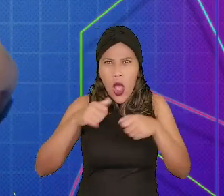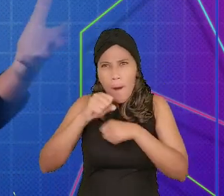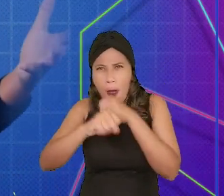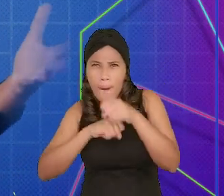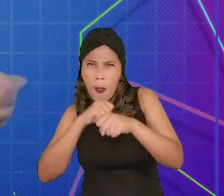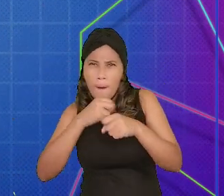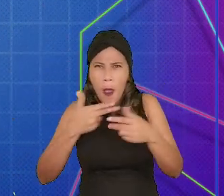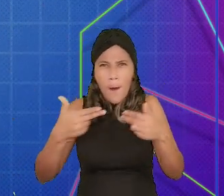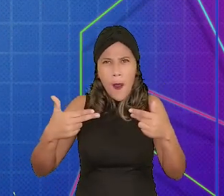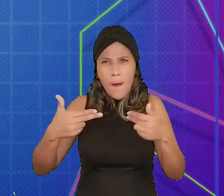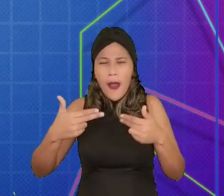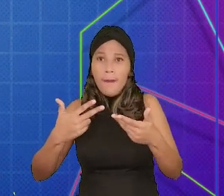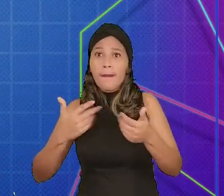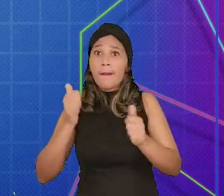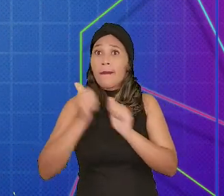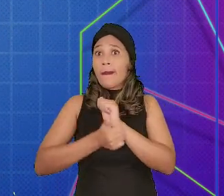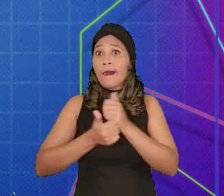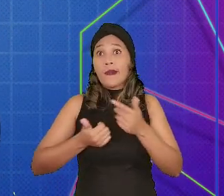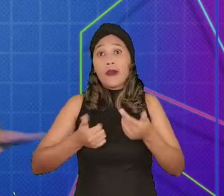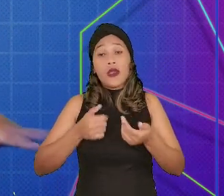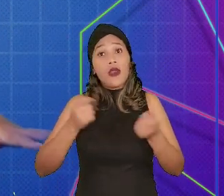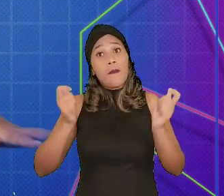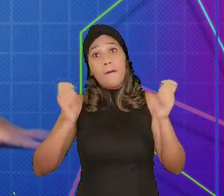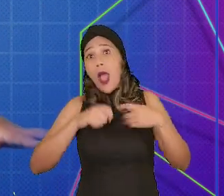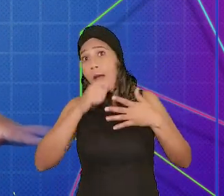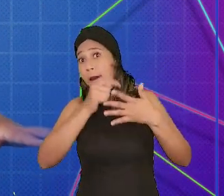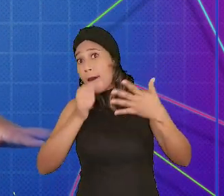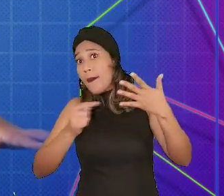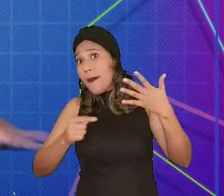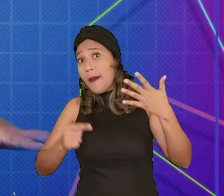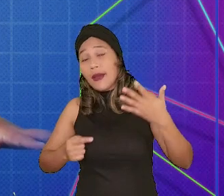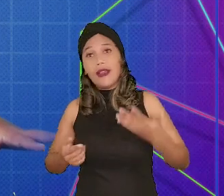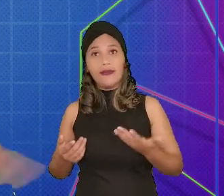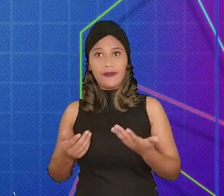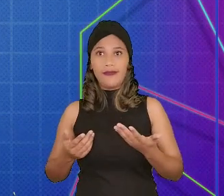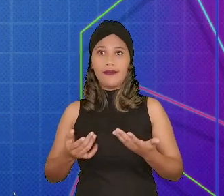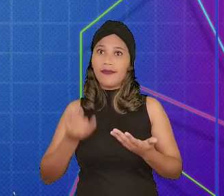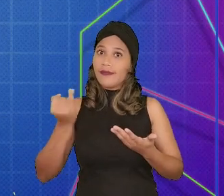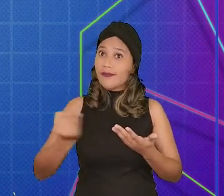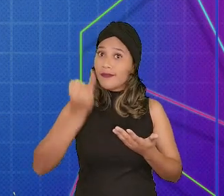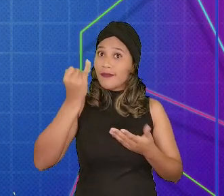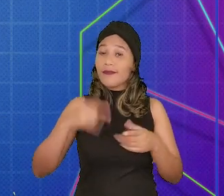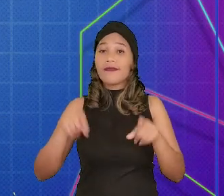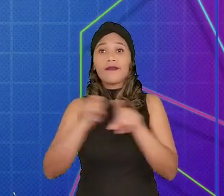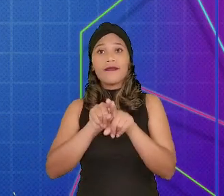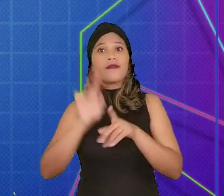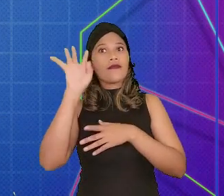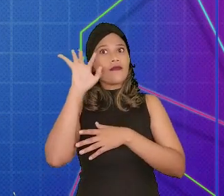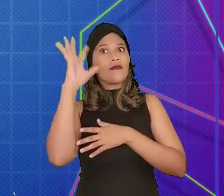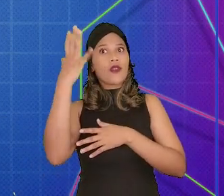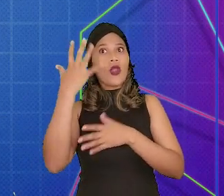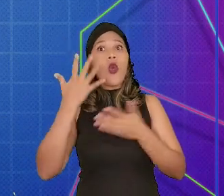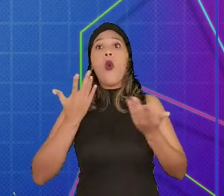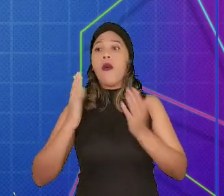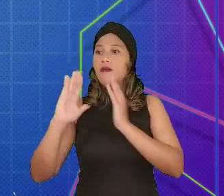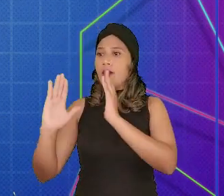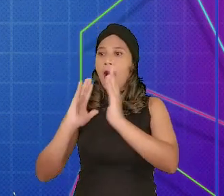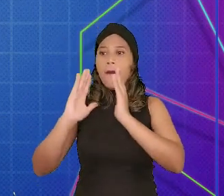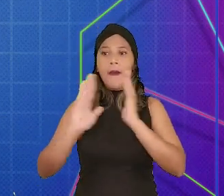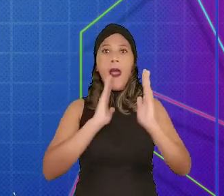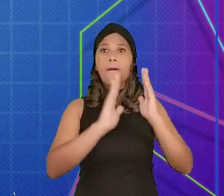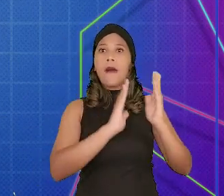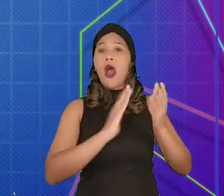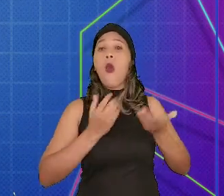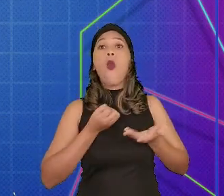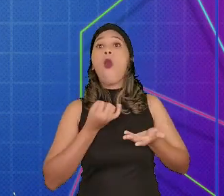ação, esportes, de simulação. As possibilidades são variadas. É importante definir também quantas fases seu jogo